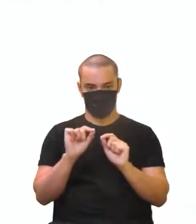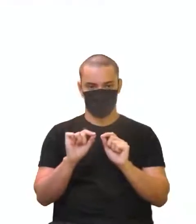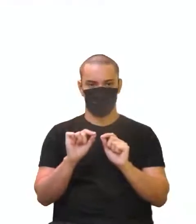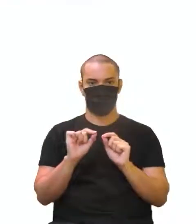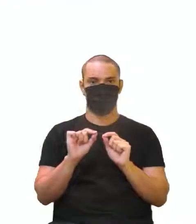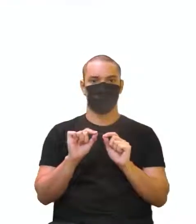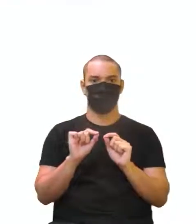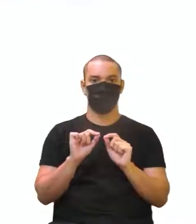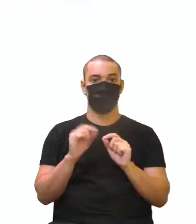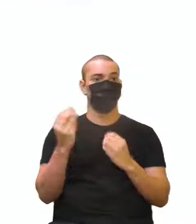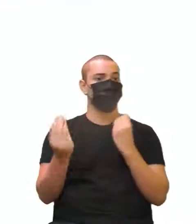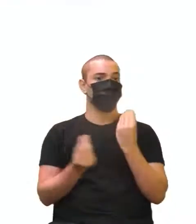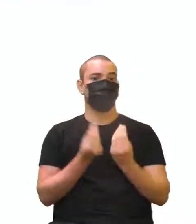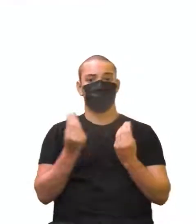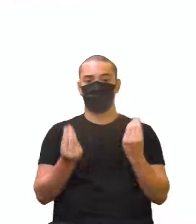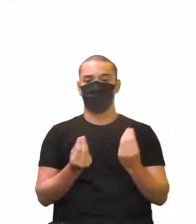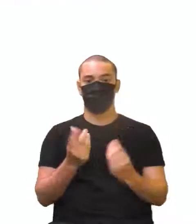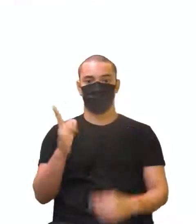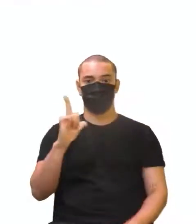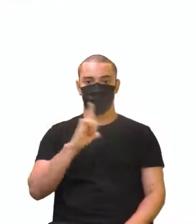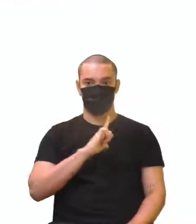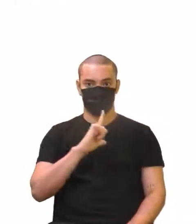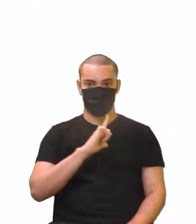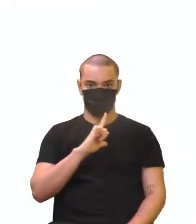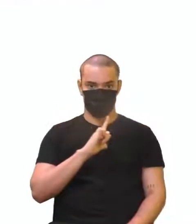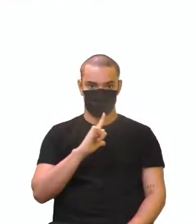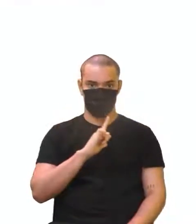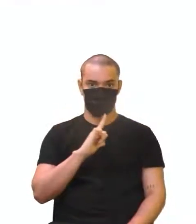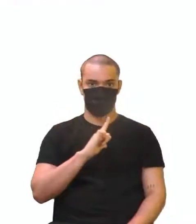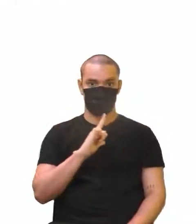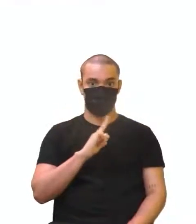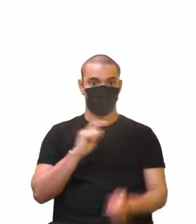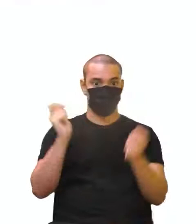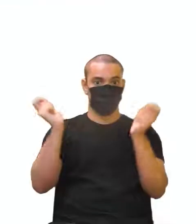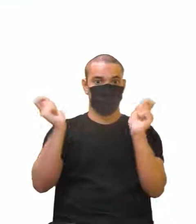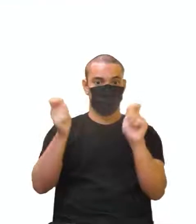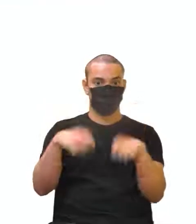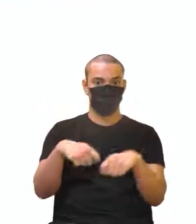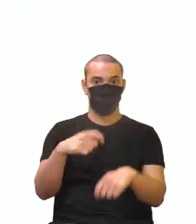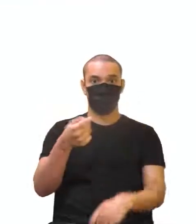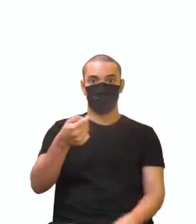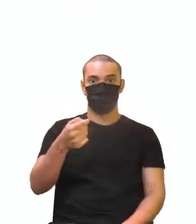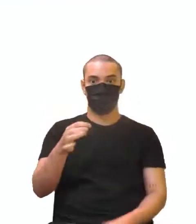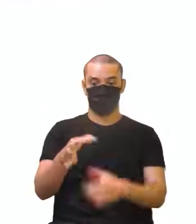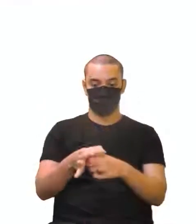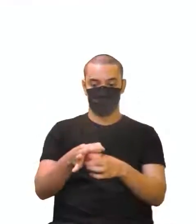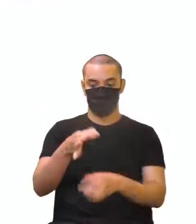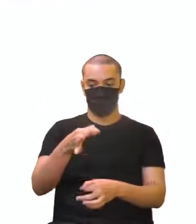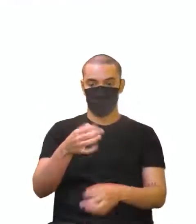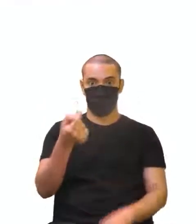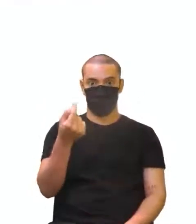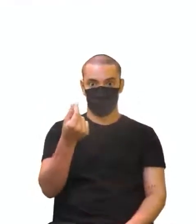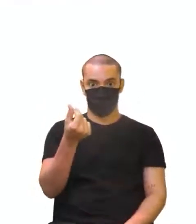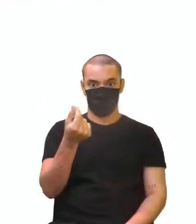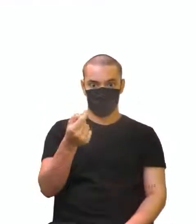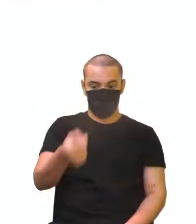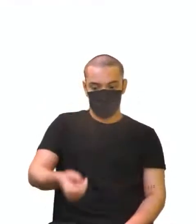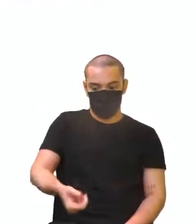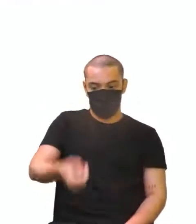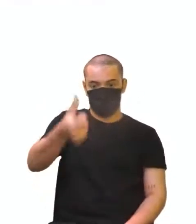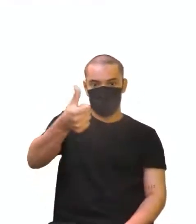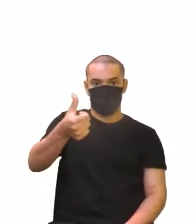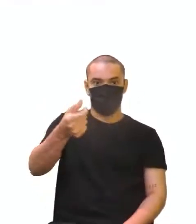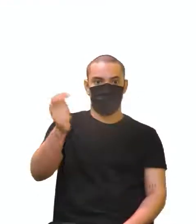como obter cara, ou ao lançar uma moeda, sortear